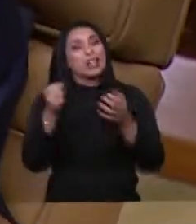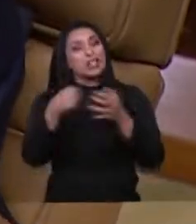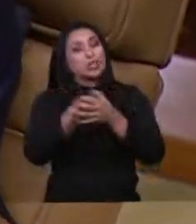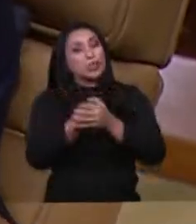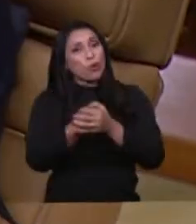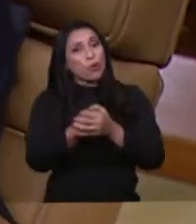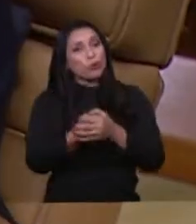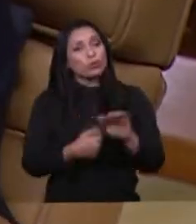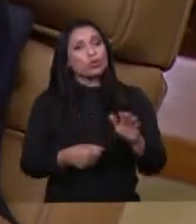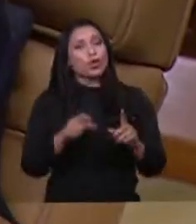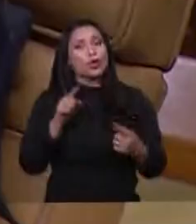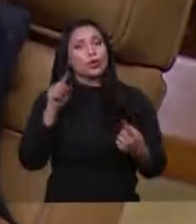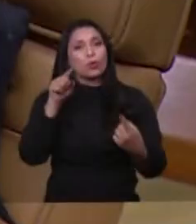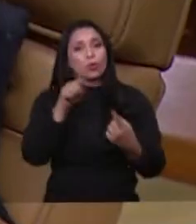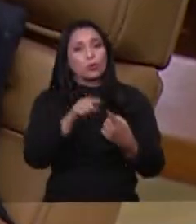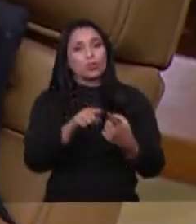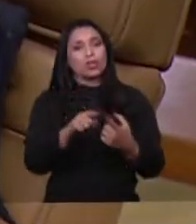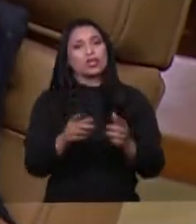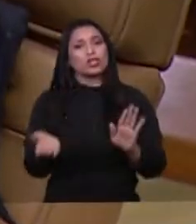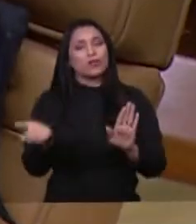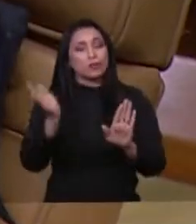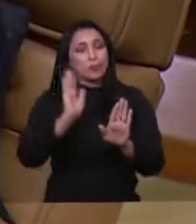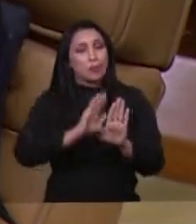por detrás daquela